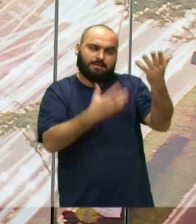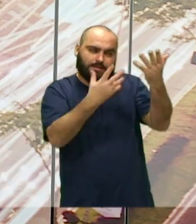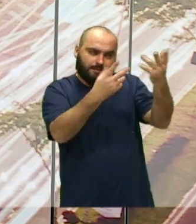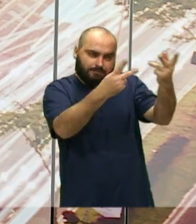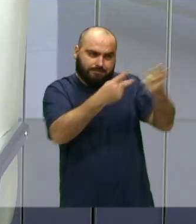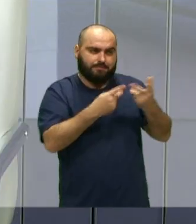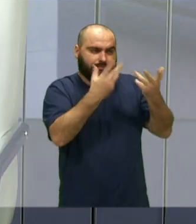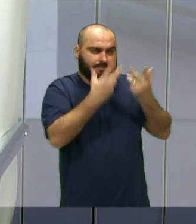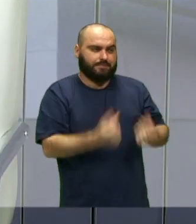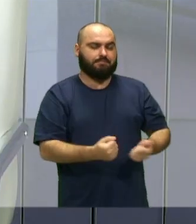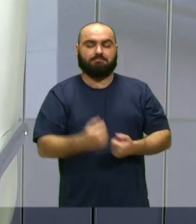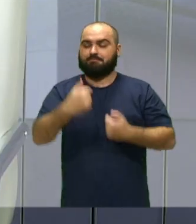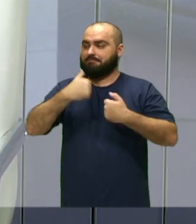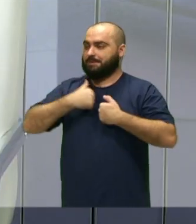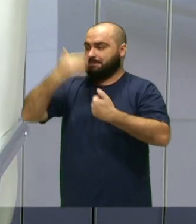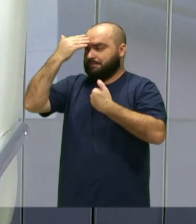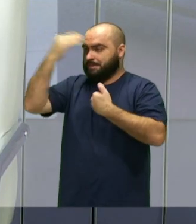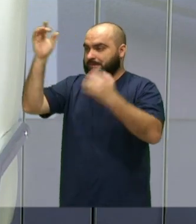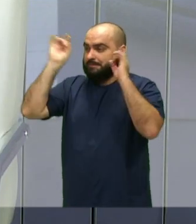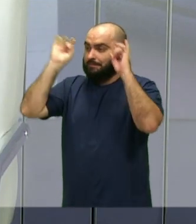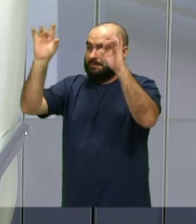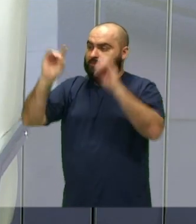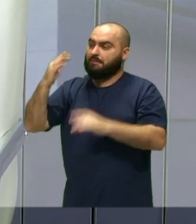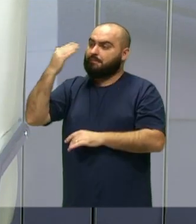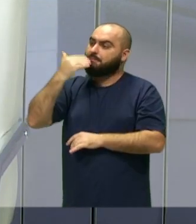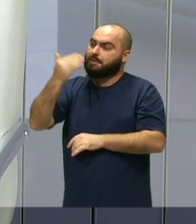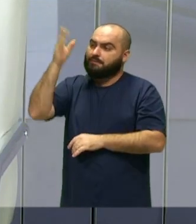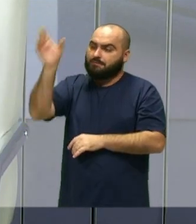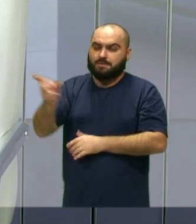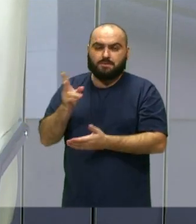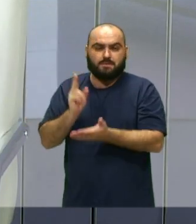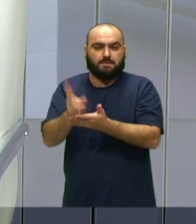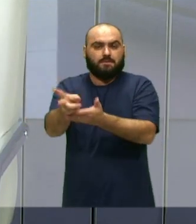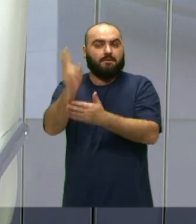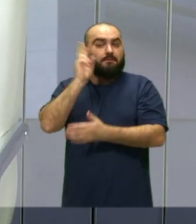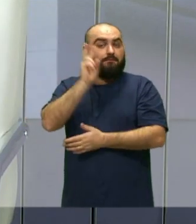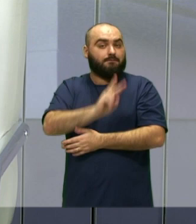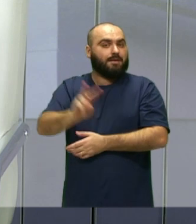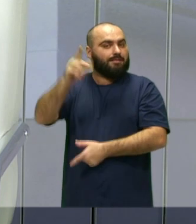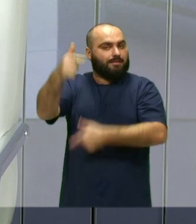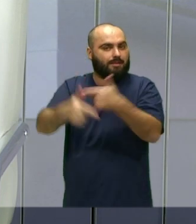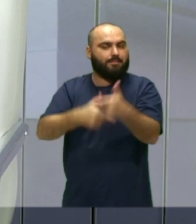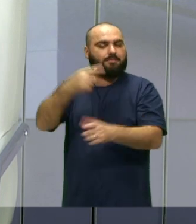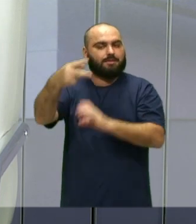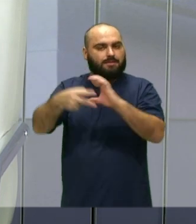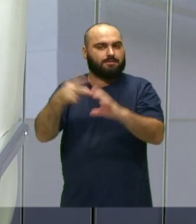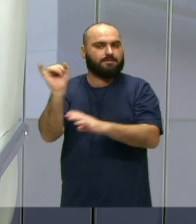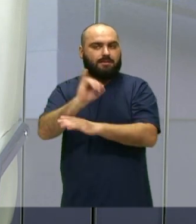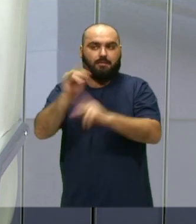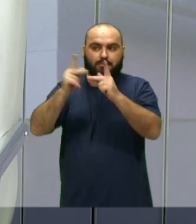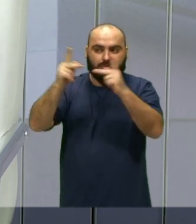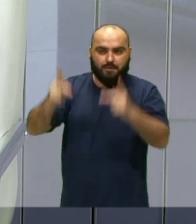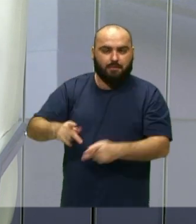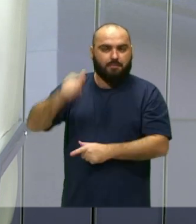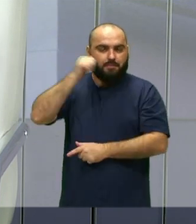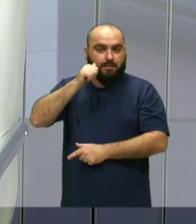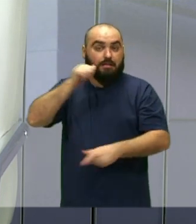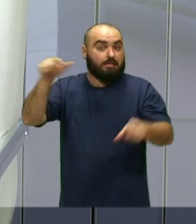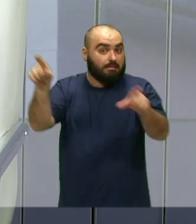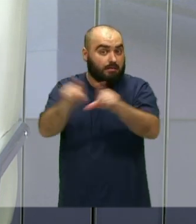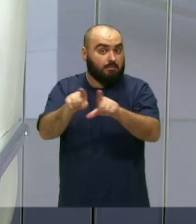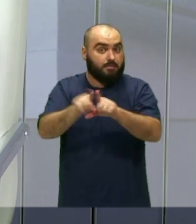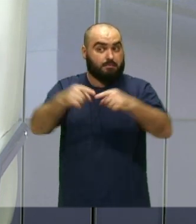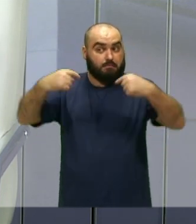programa. Eu que agradeço e peço para vocês que vocês continuem acompanhando os trabalhos da Câmara de Vereadores, da Procuradoria da Mulher e também o